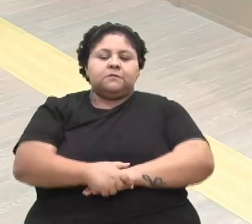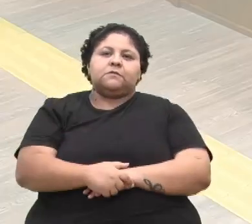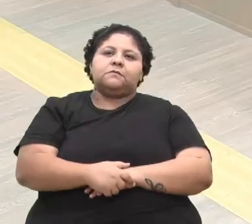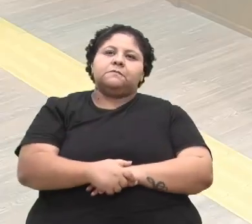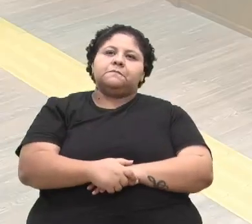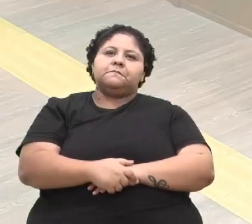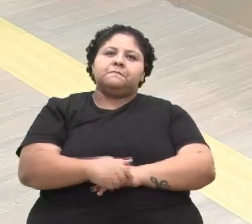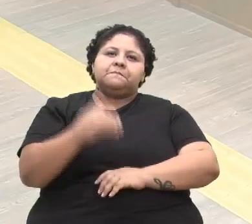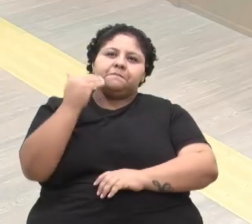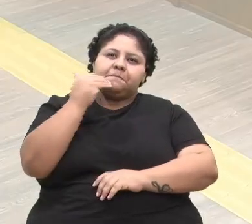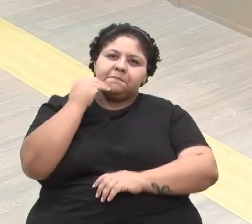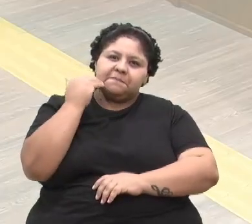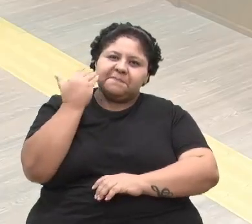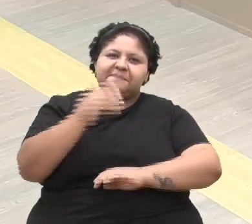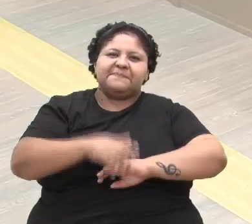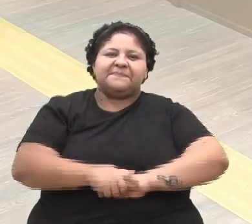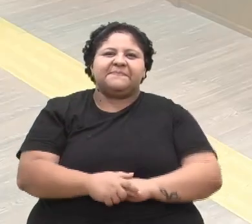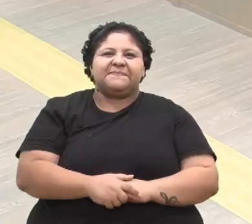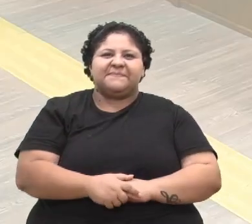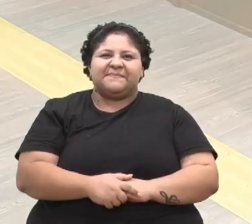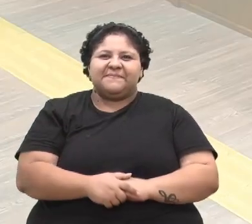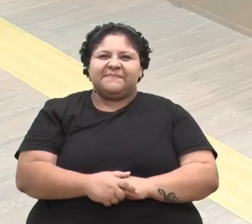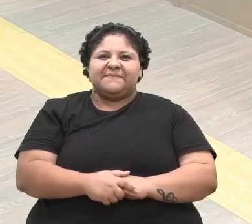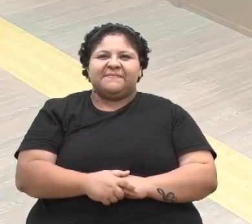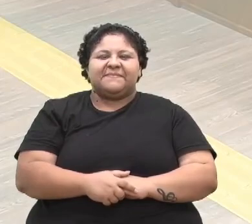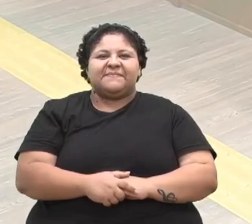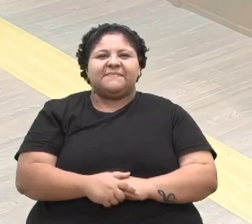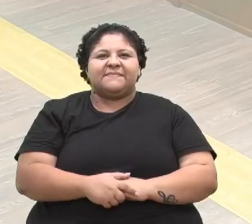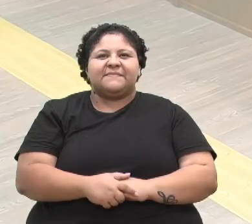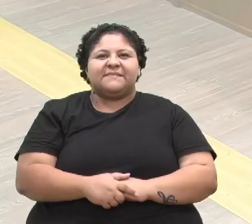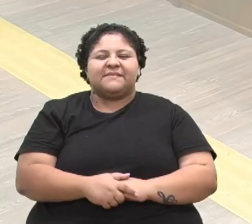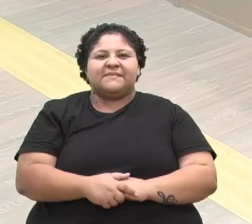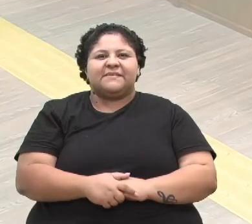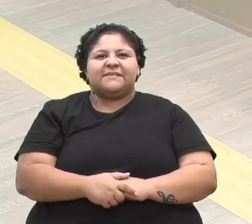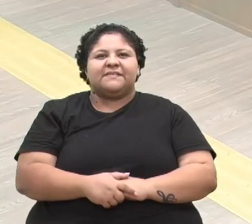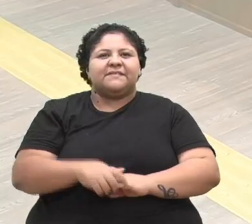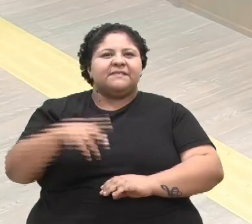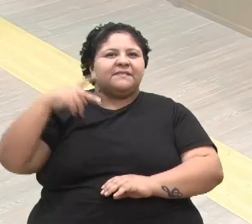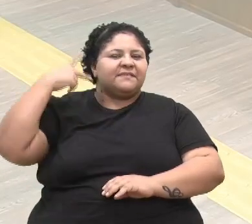Marisol Santos. Senhora. Sem problemas. Vereador Fiuza.